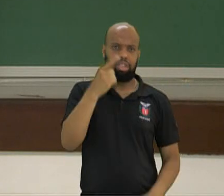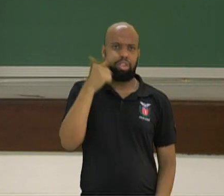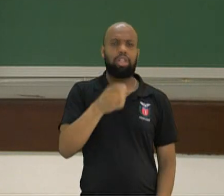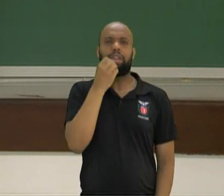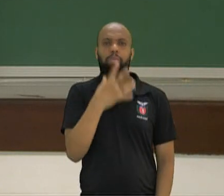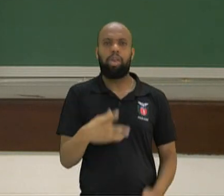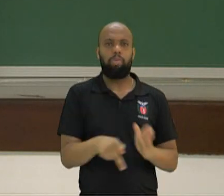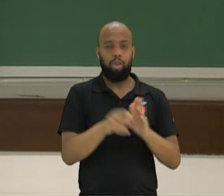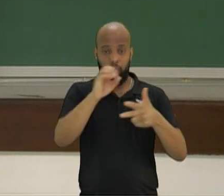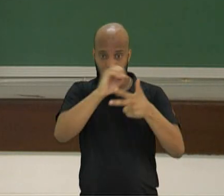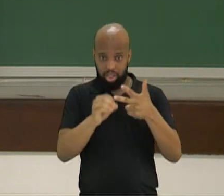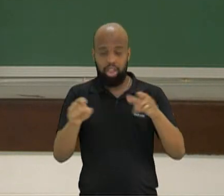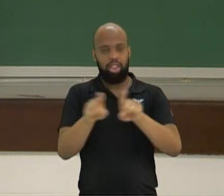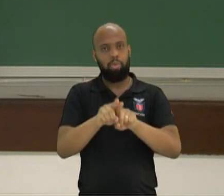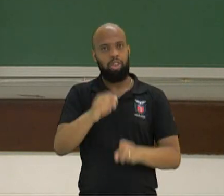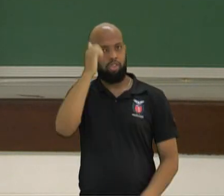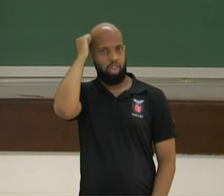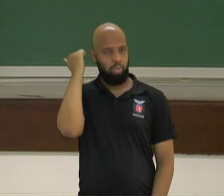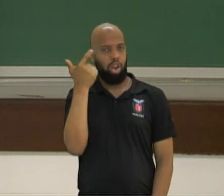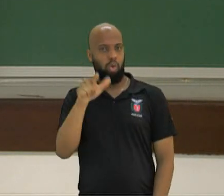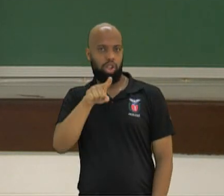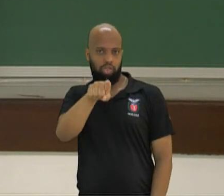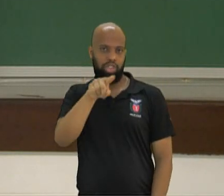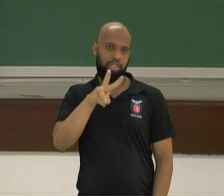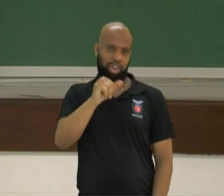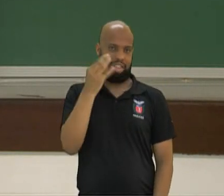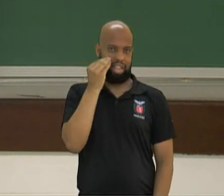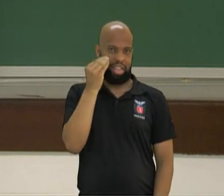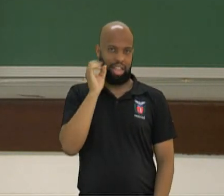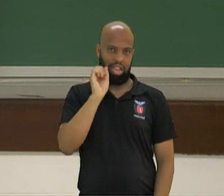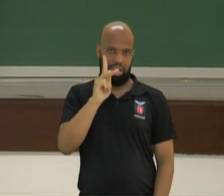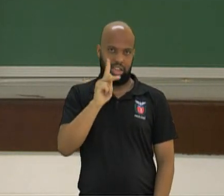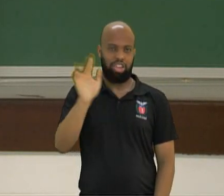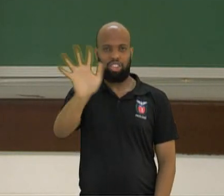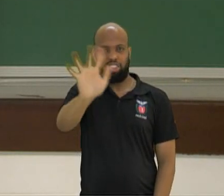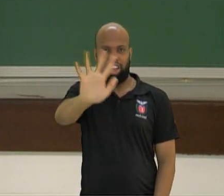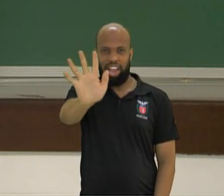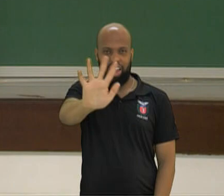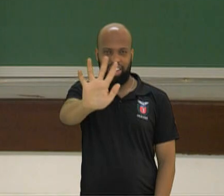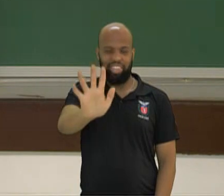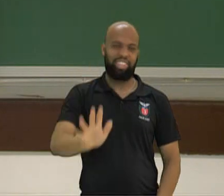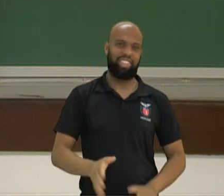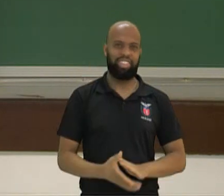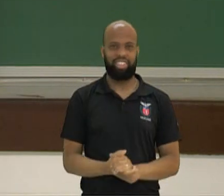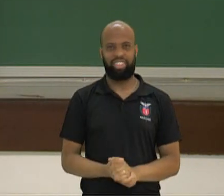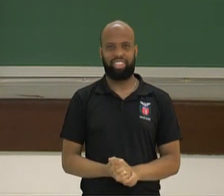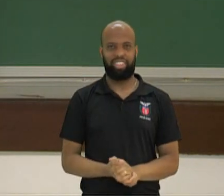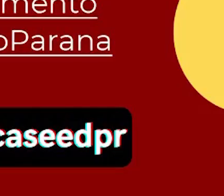mandar muito bem no Enem ou qualquer outro vestibular aí nas provas de inglês. Bye bye, guys. See you.